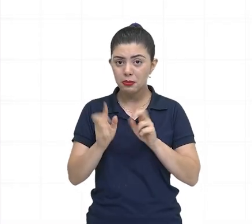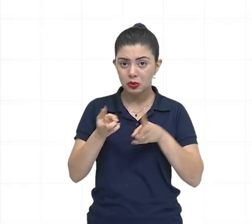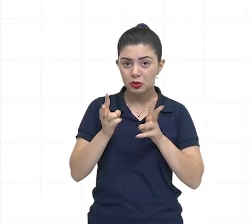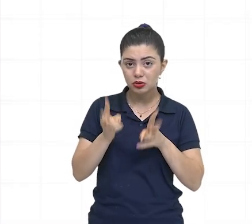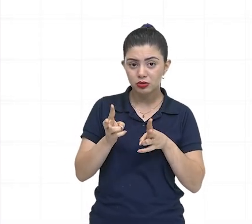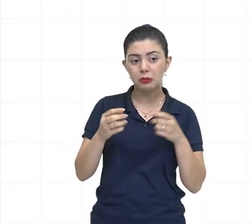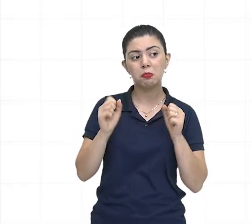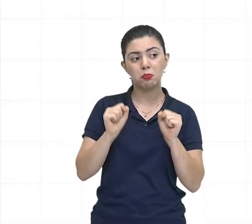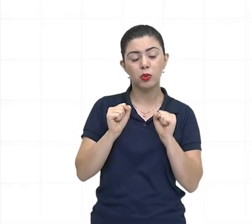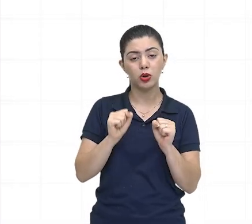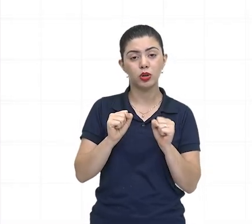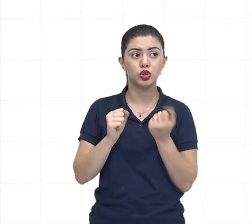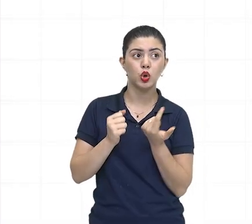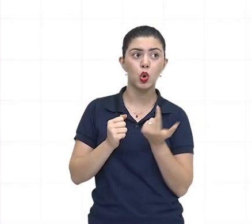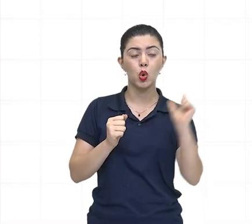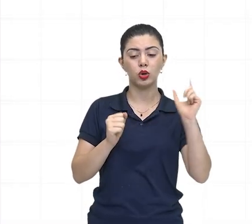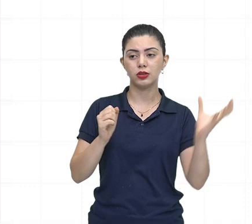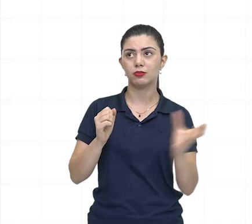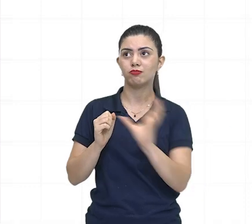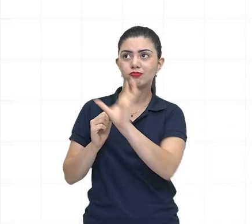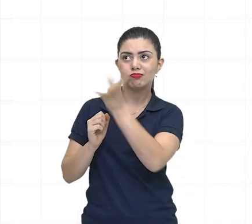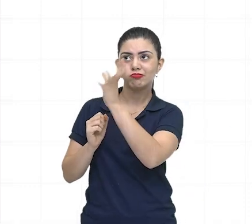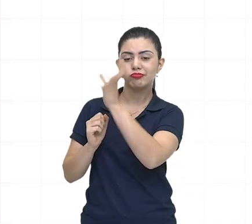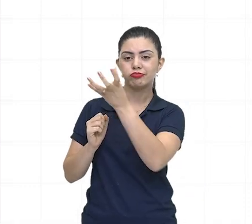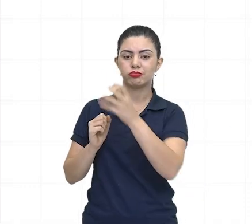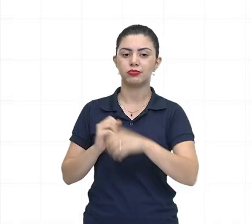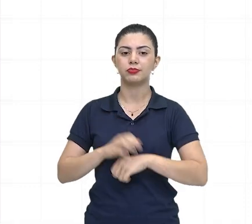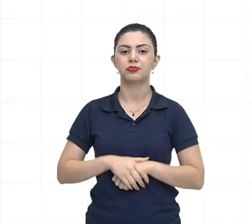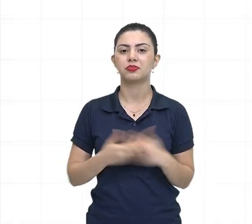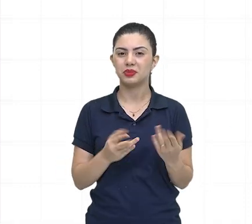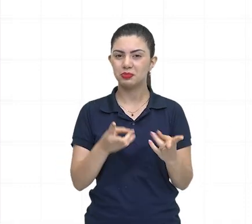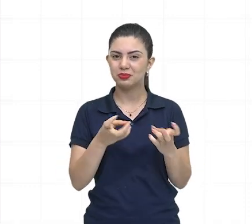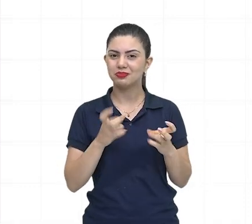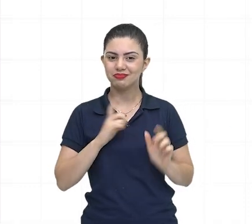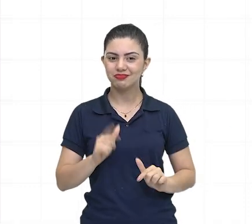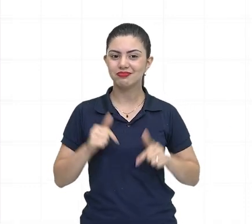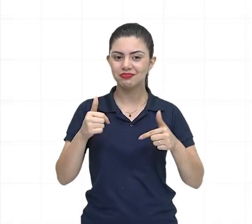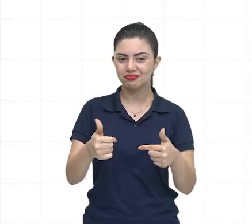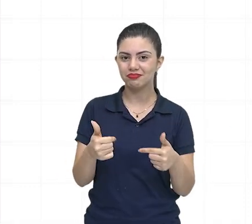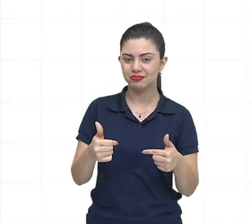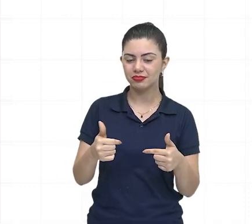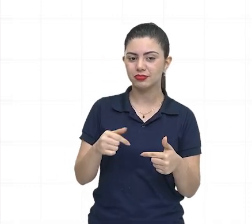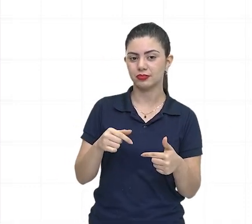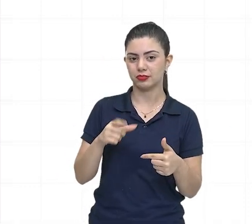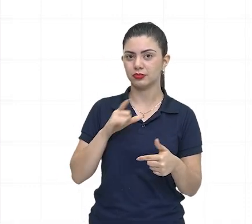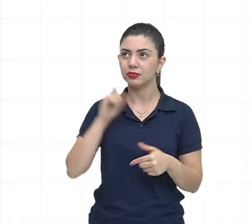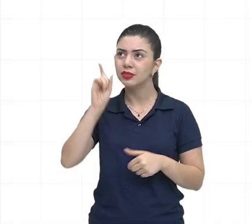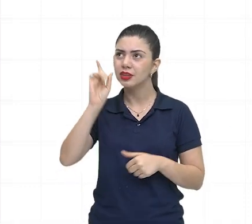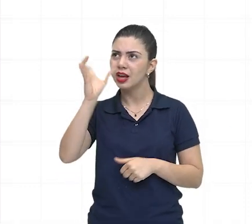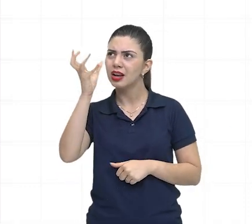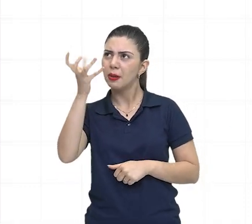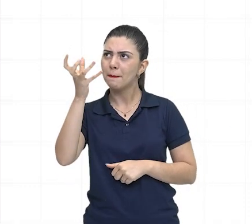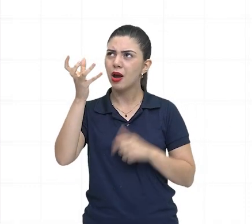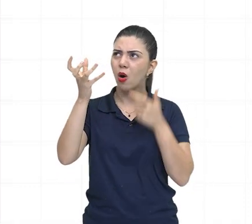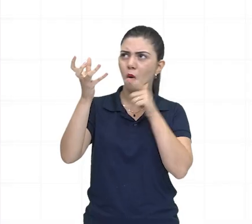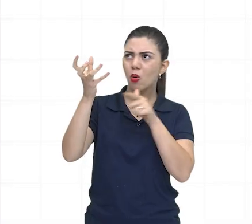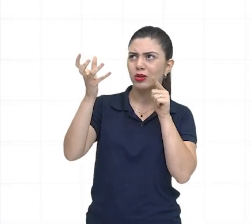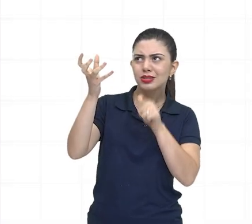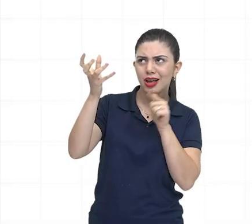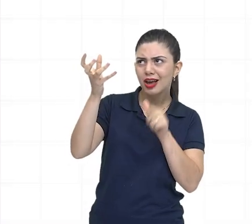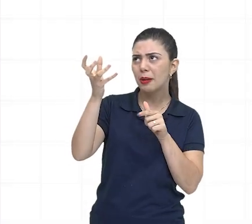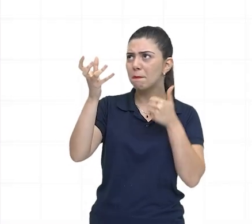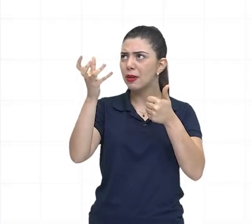quantas ações? Nós temos uma aqui, ó, que é aquela, a lâmpada está funcionando, depois a